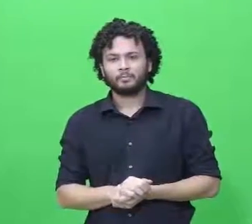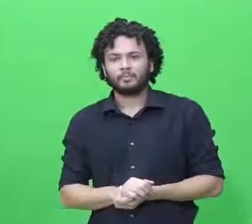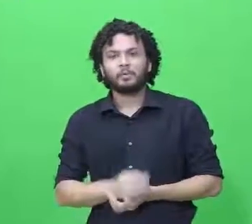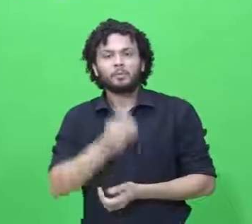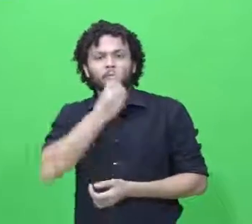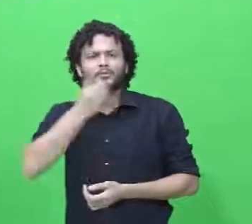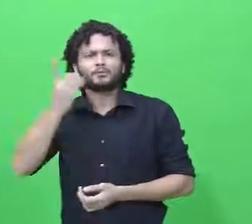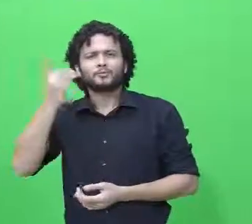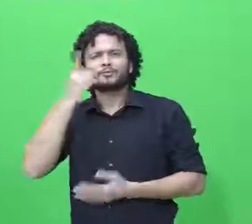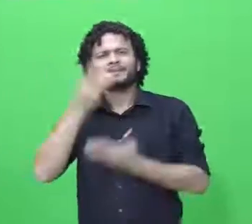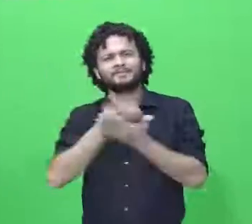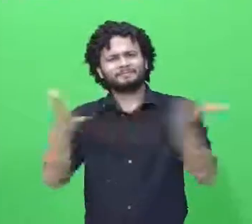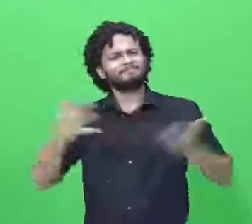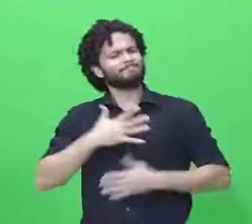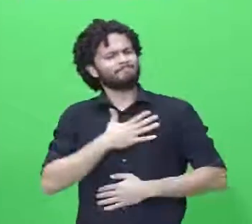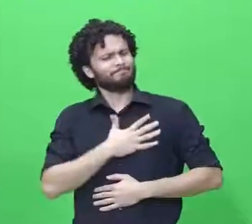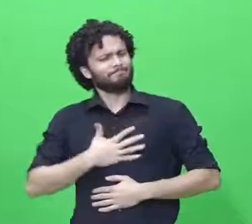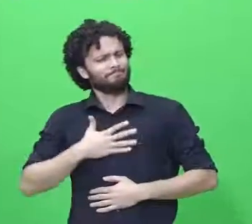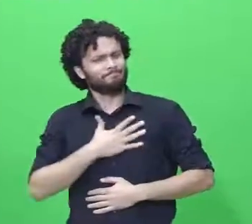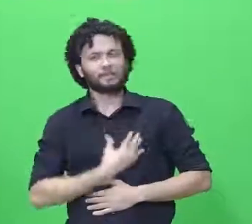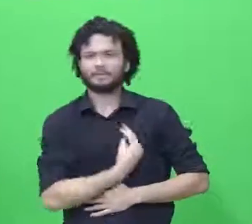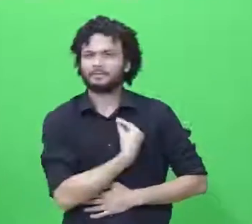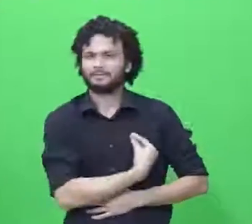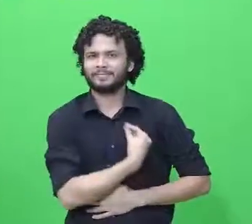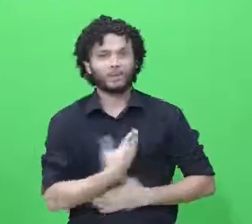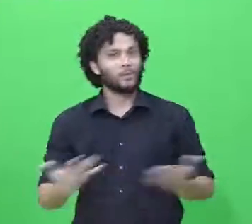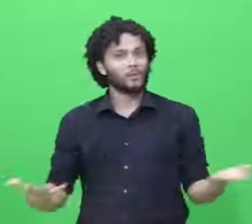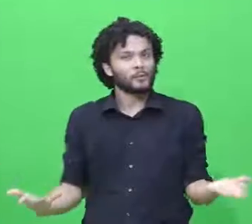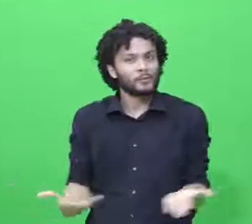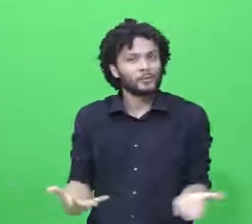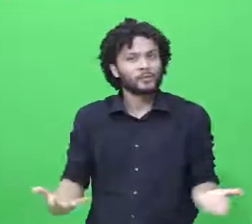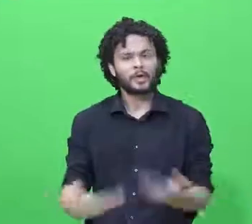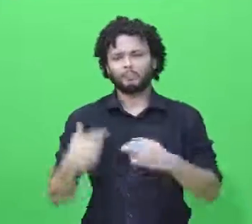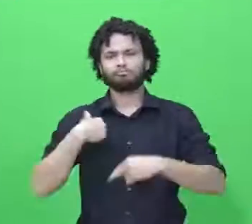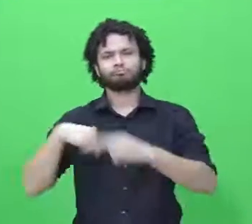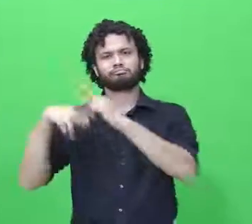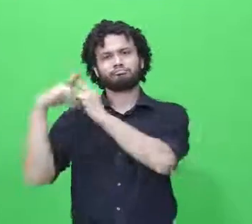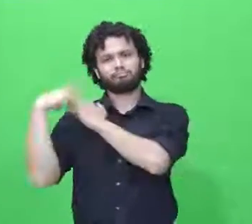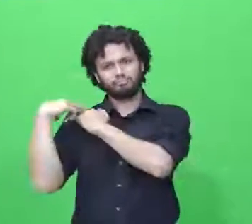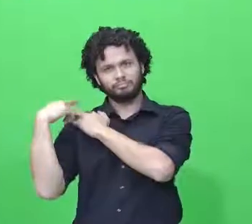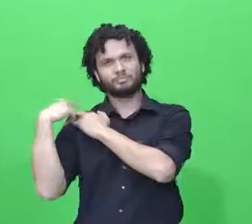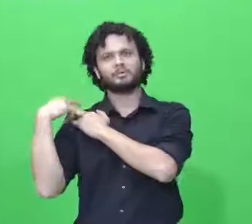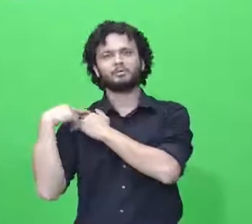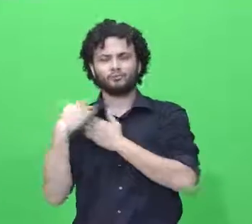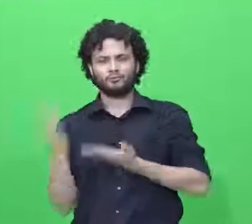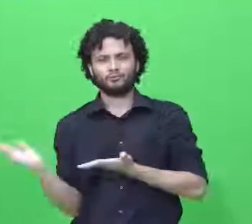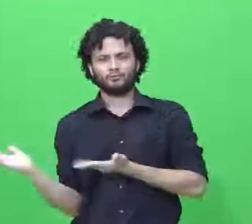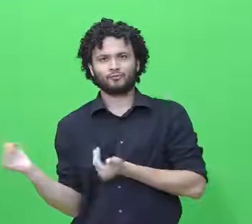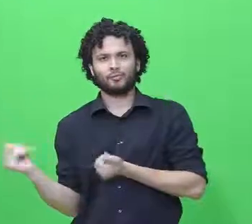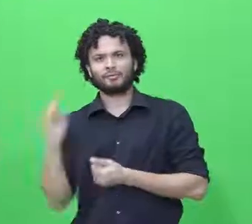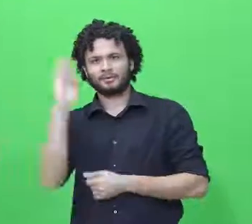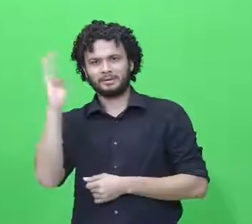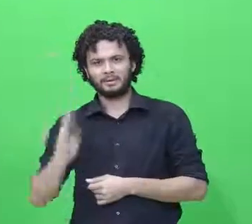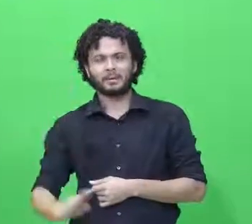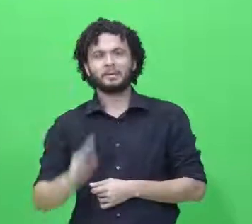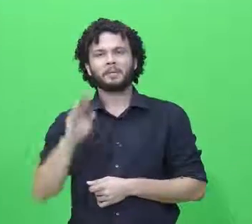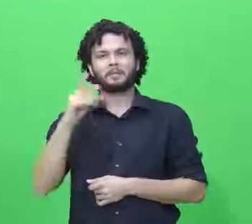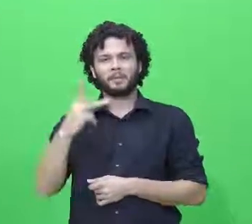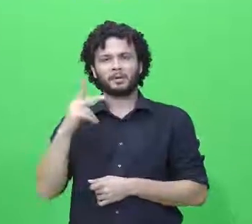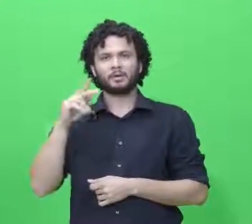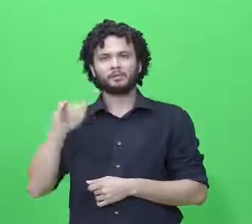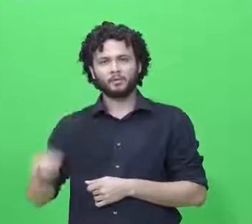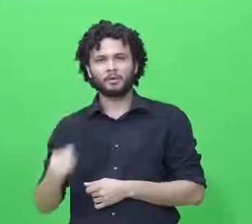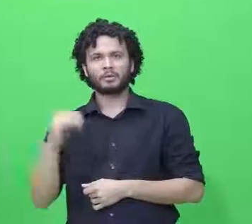Bom dia a todos, é um prazer estar aqui, é um prazer ser o representante do Parlamento Jovem Nacional, né, o PJB,